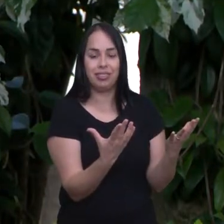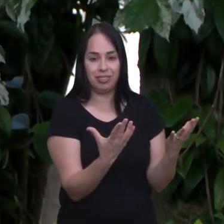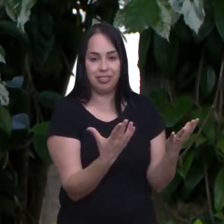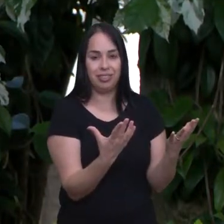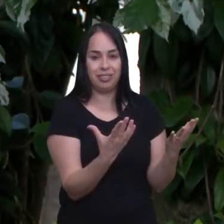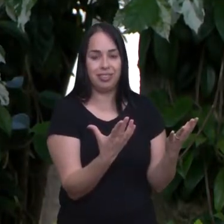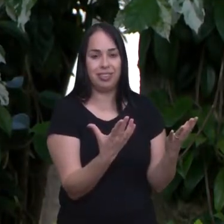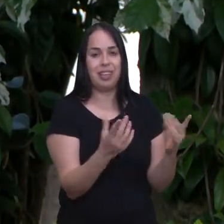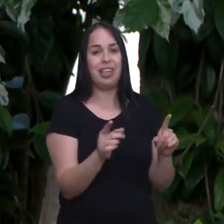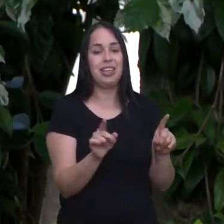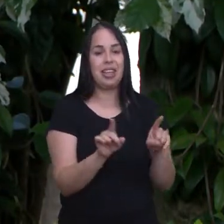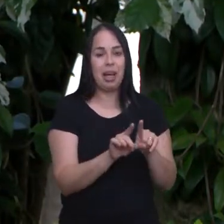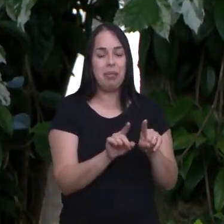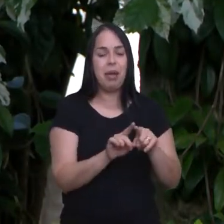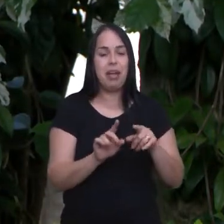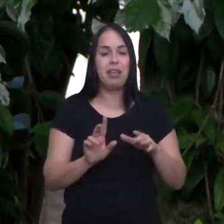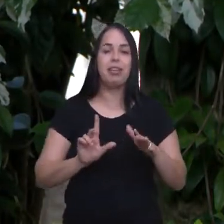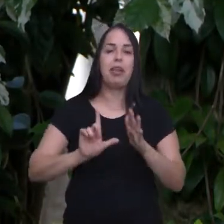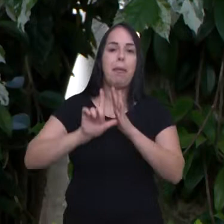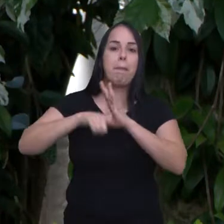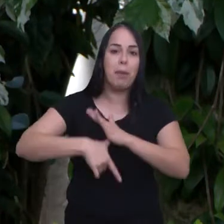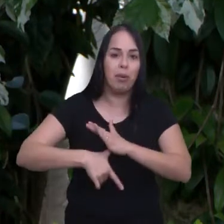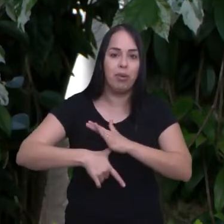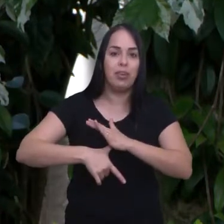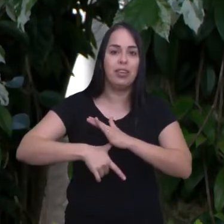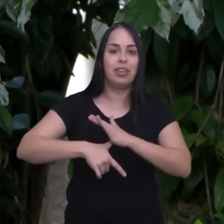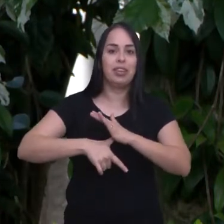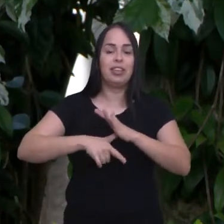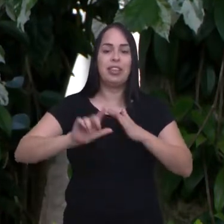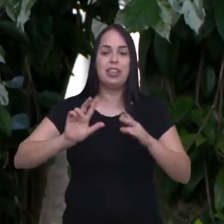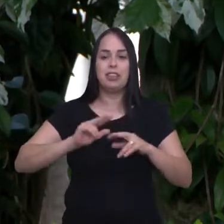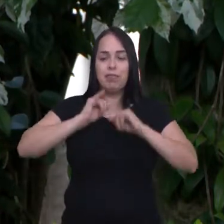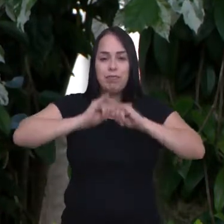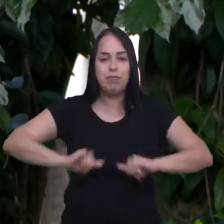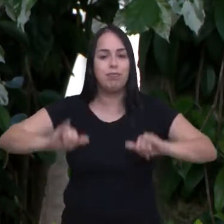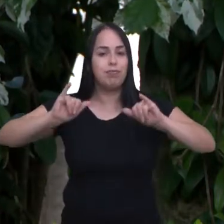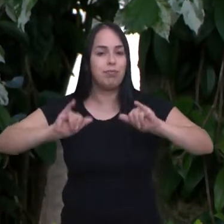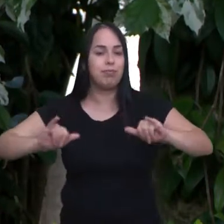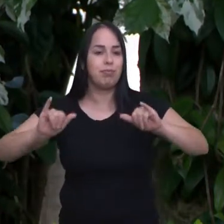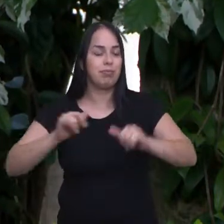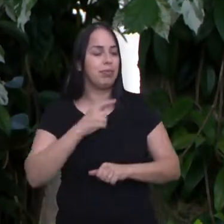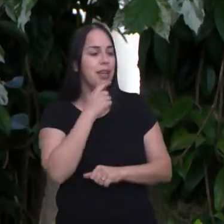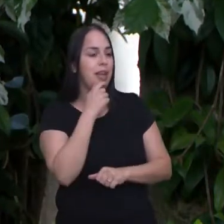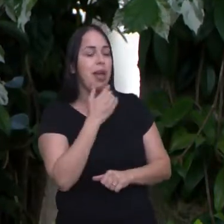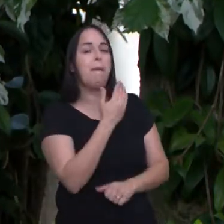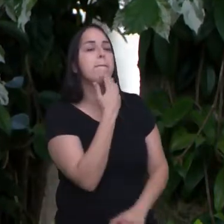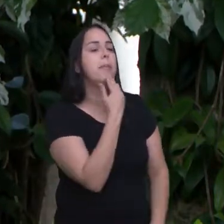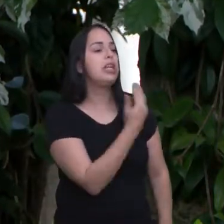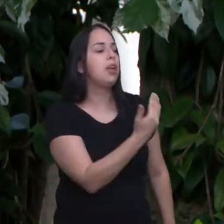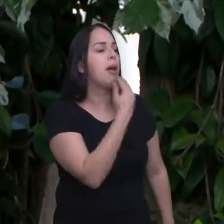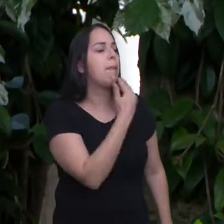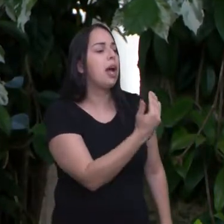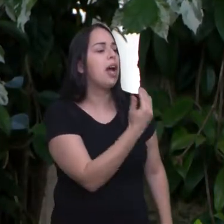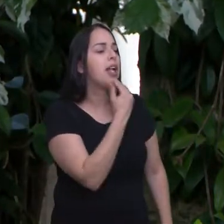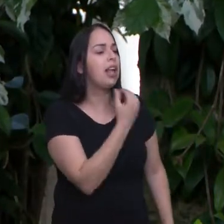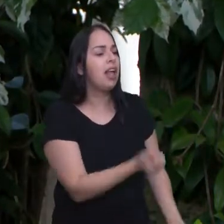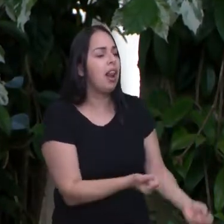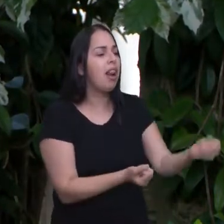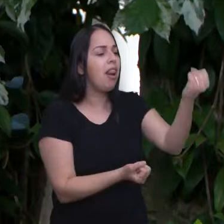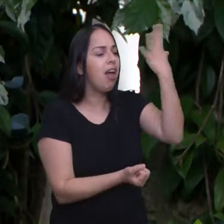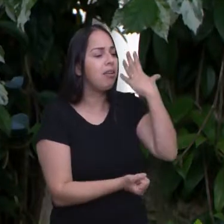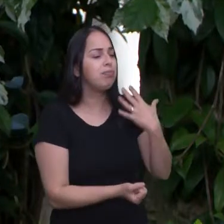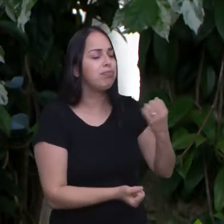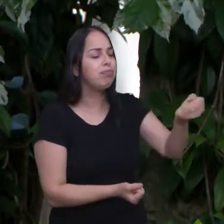passagens com ela e, por consequência, se fundaram nela nas orações e